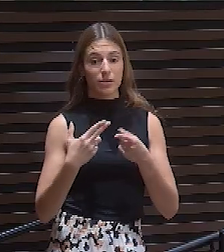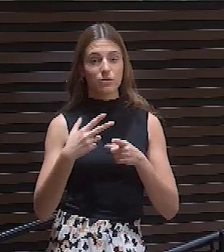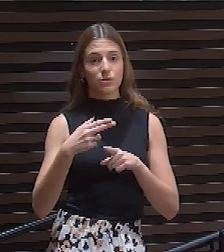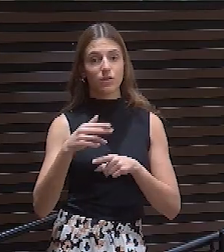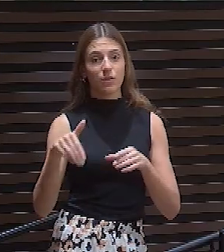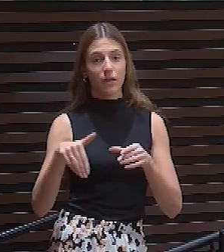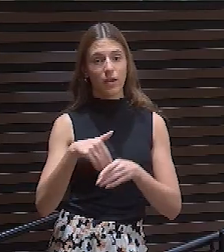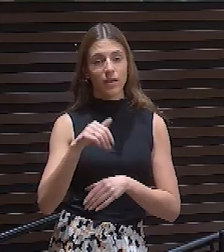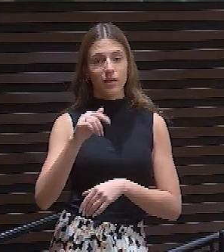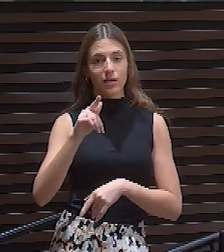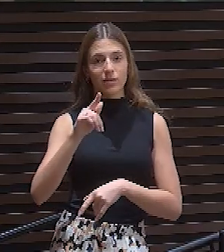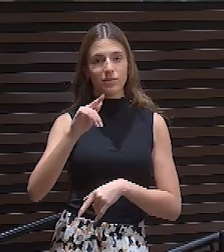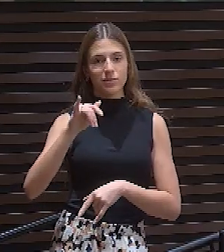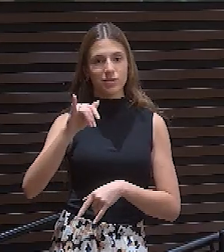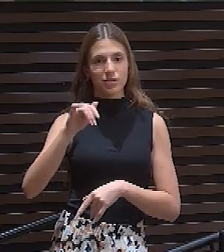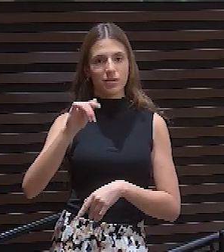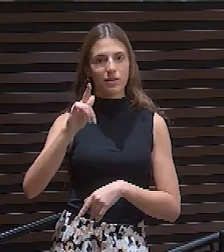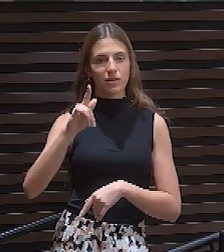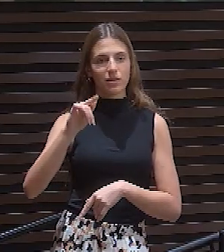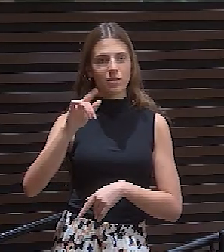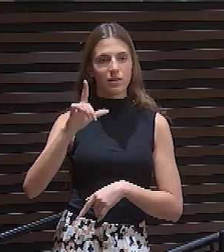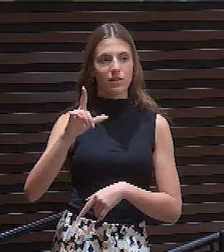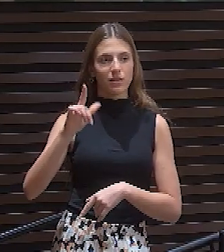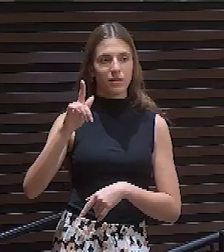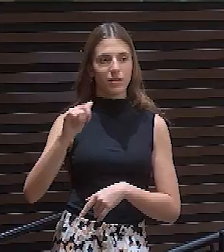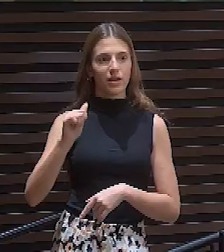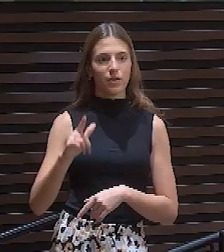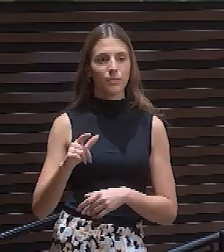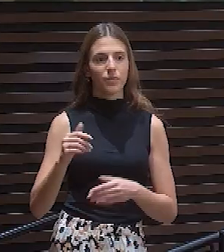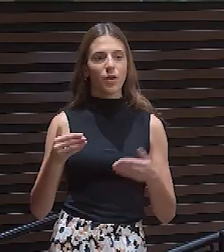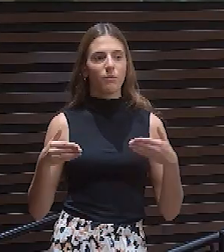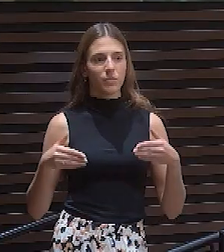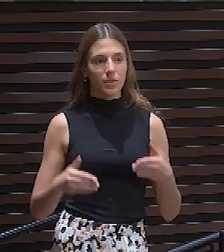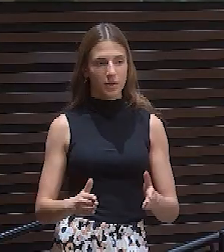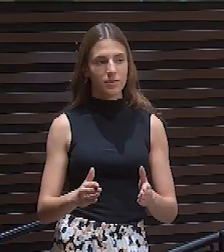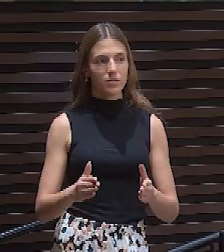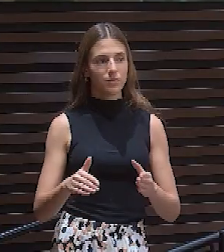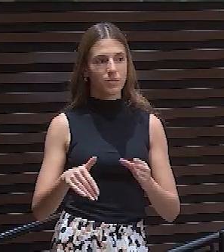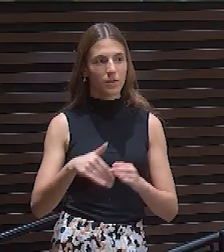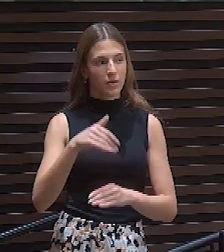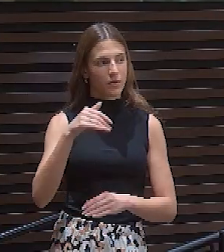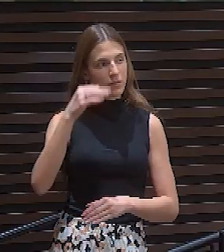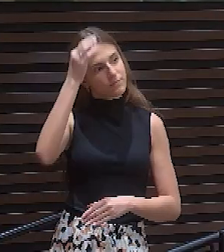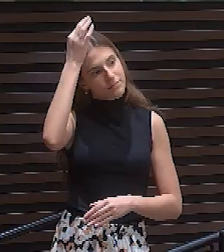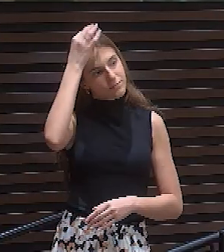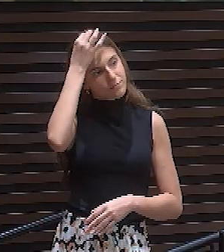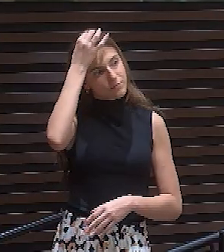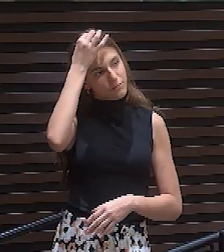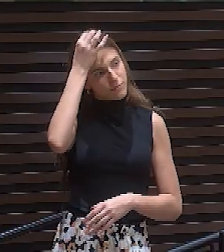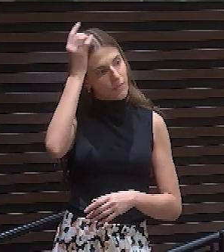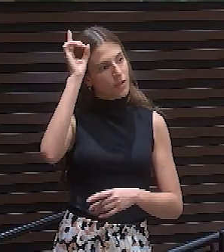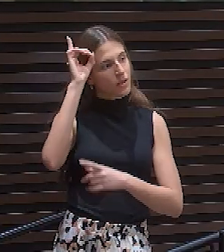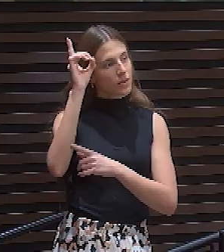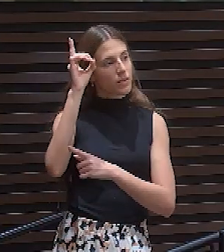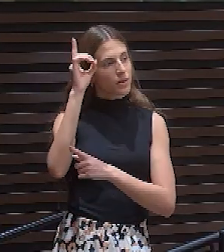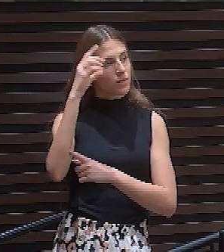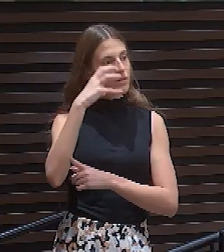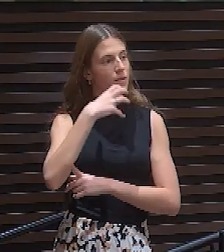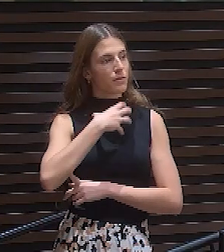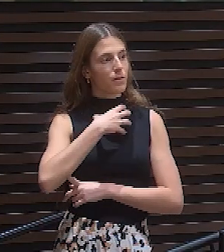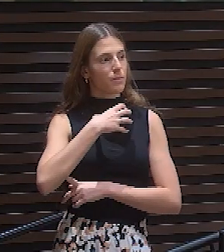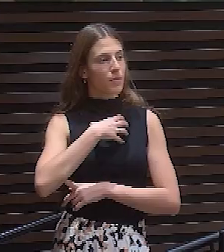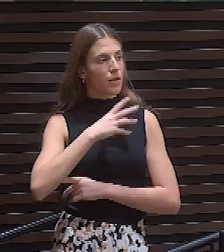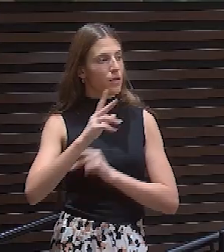Gilgal foi um renascimento nacional. Deus estava formando um novo